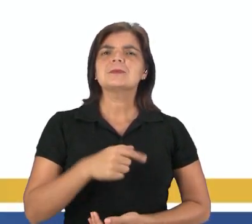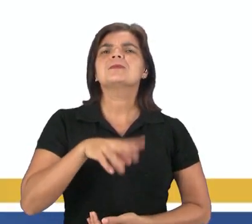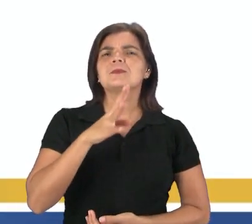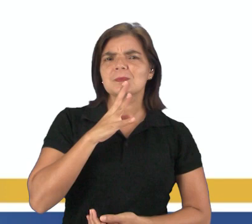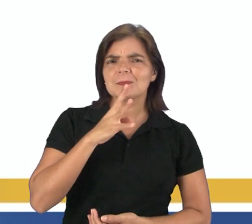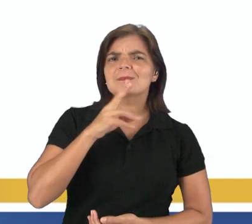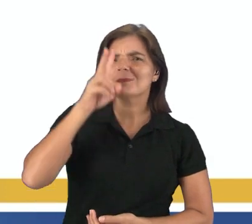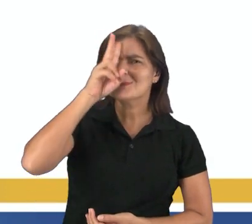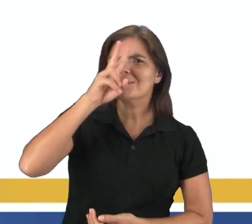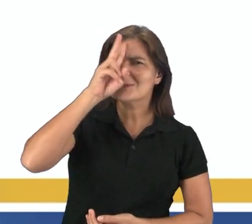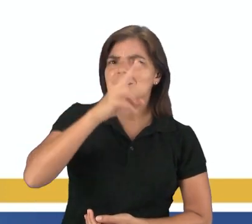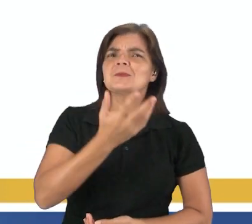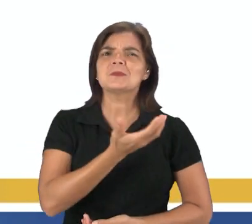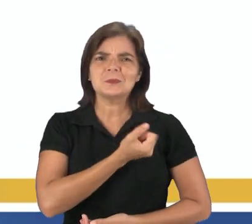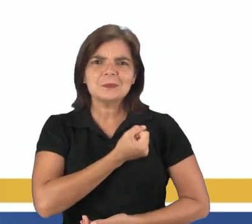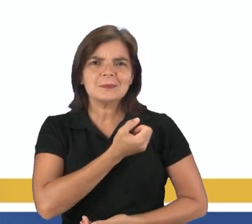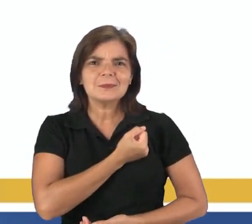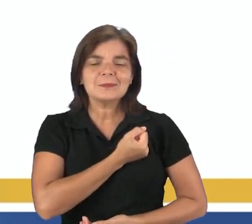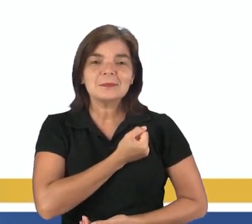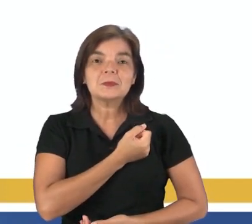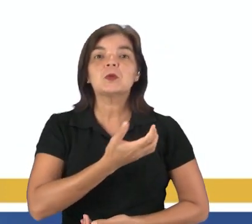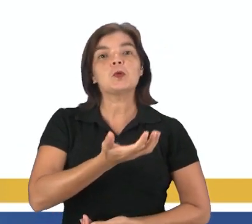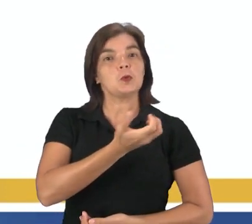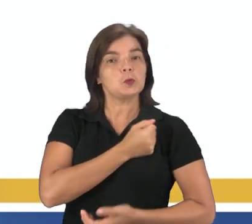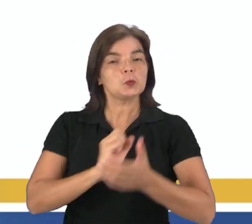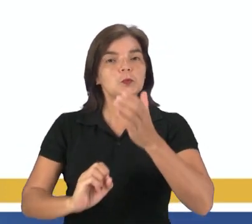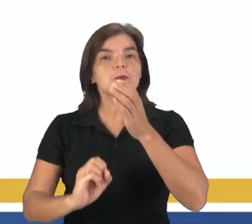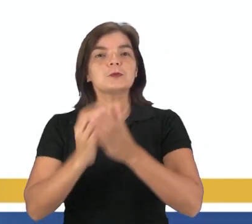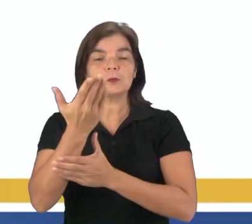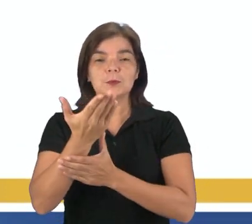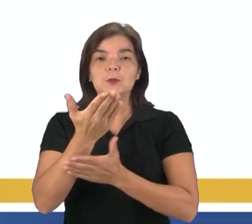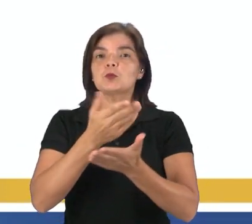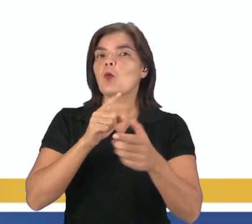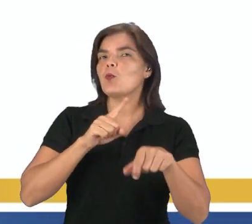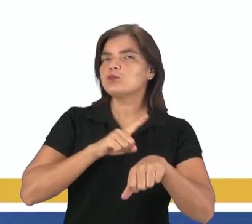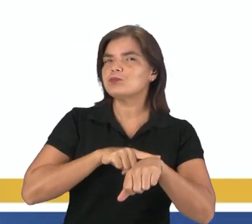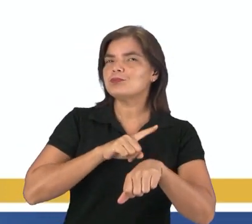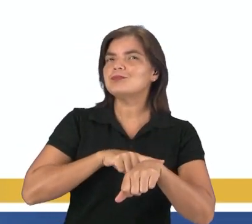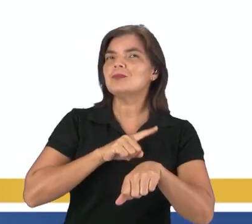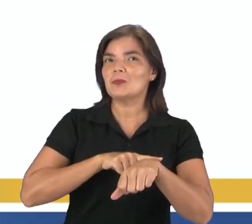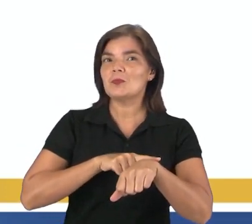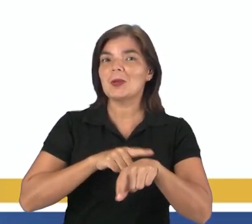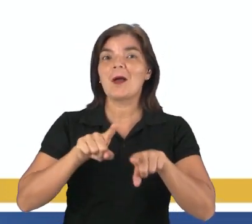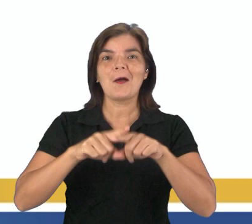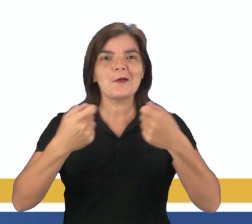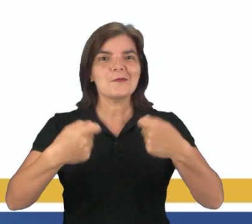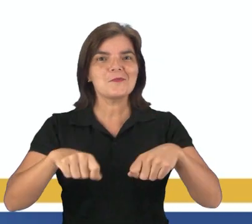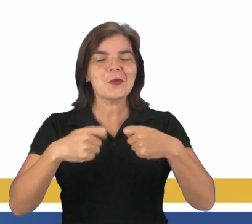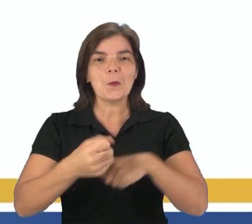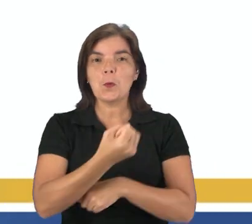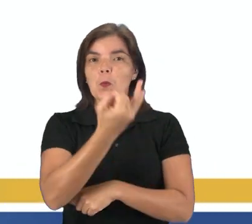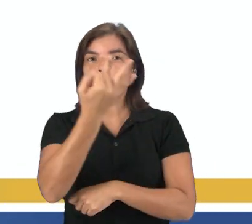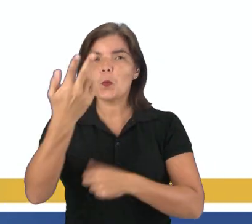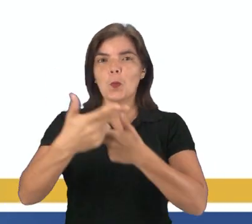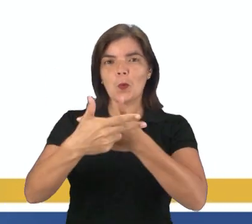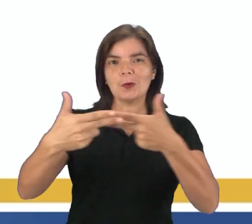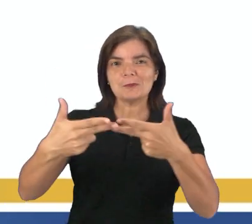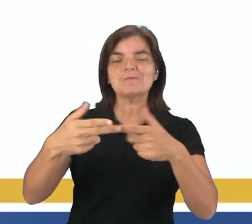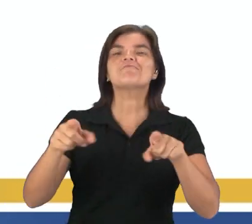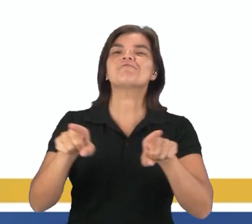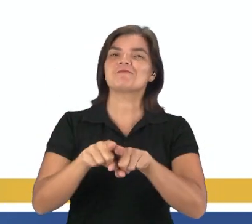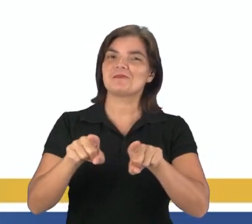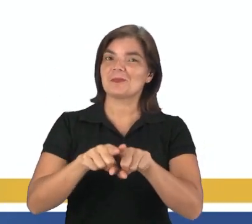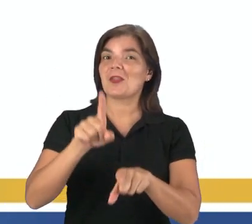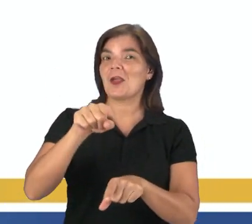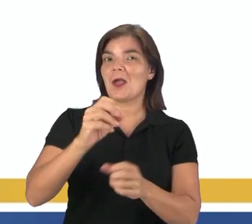Você conhece a história dos números? Os números surgiram a partir do momento que existiu a necessidade de contar objetos e